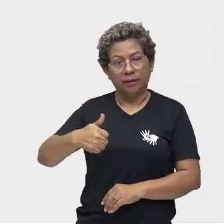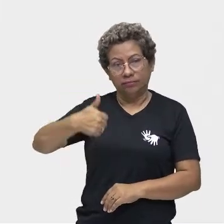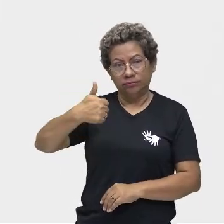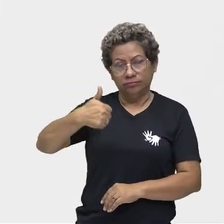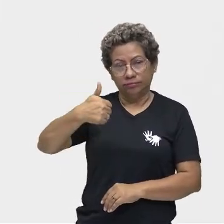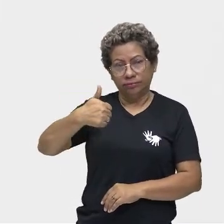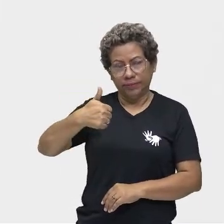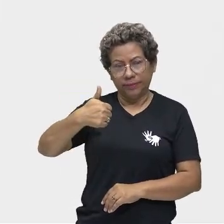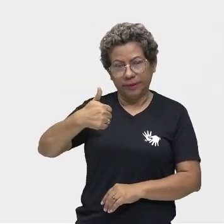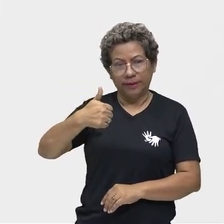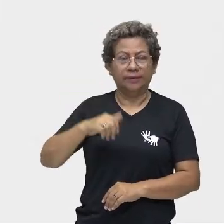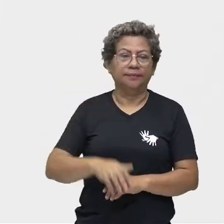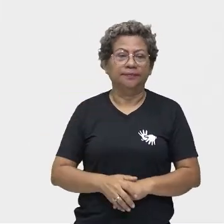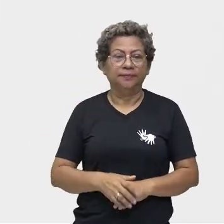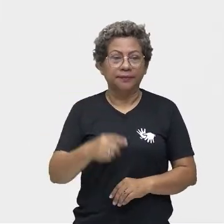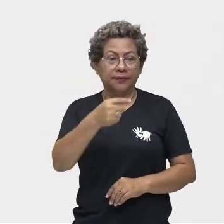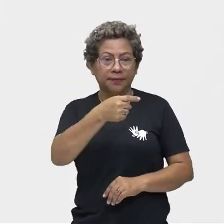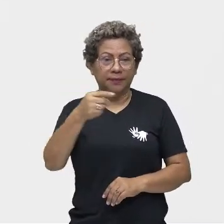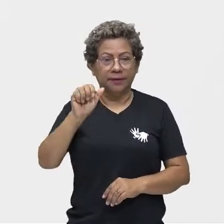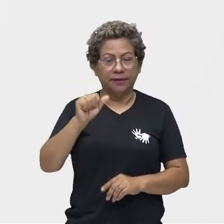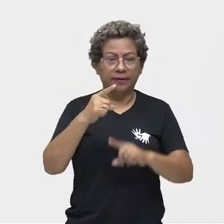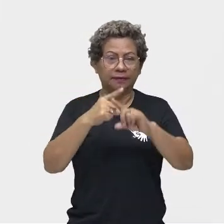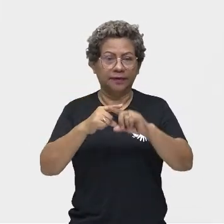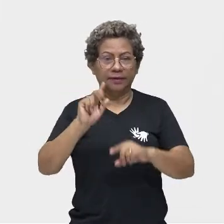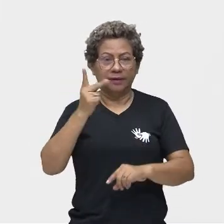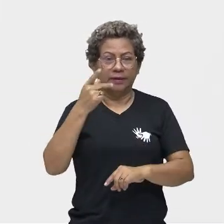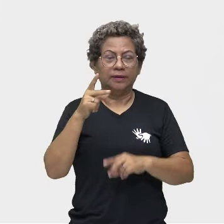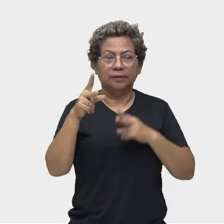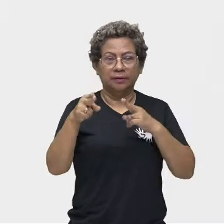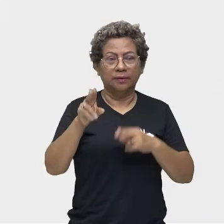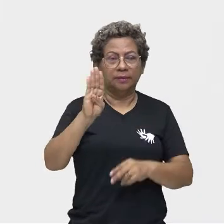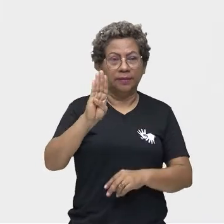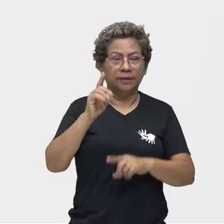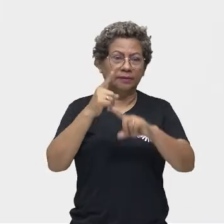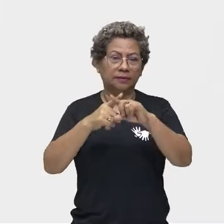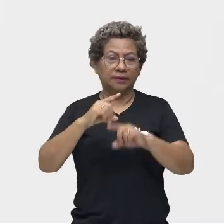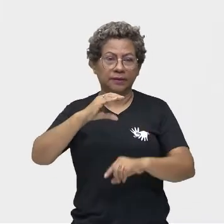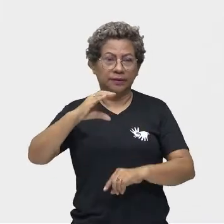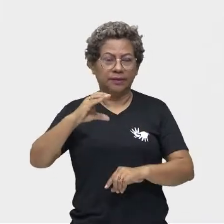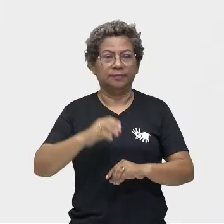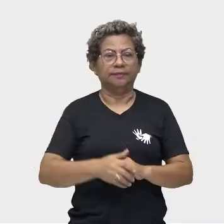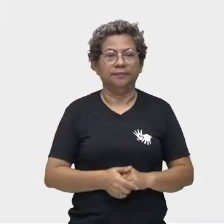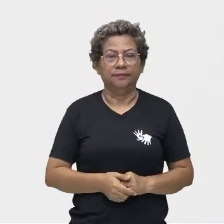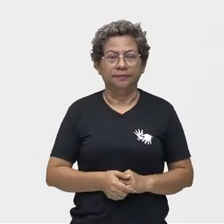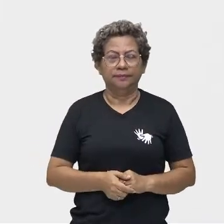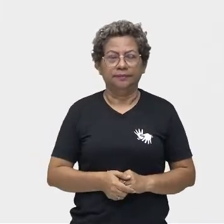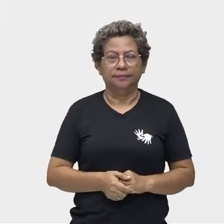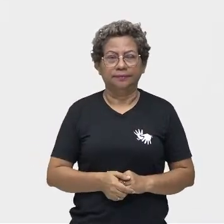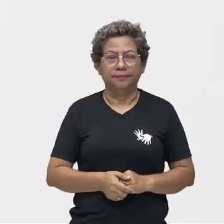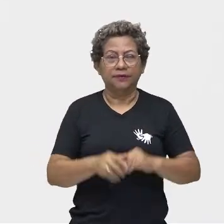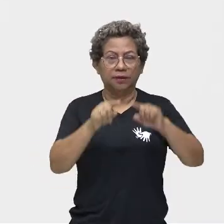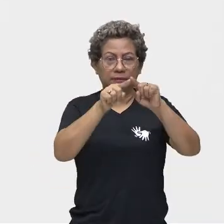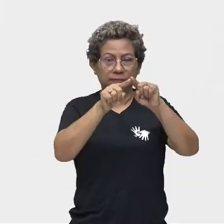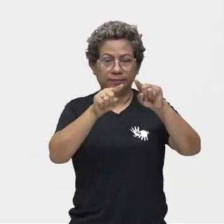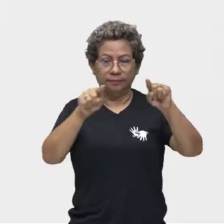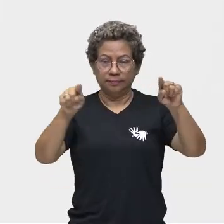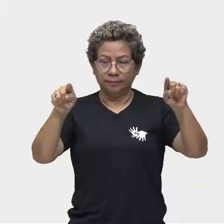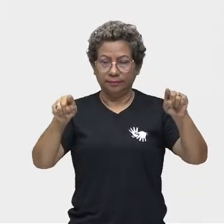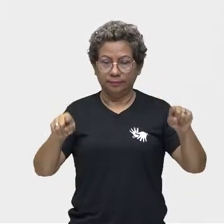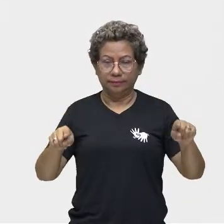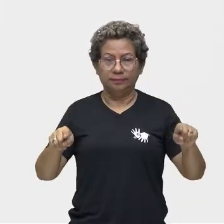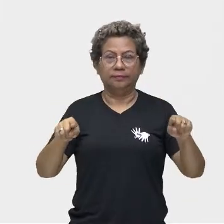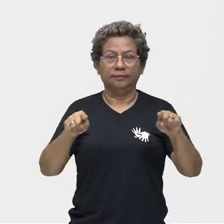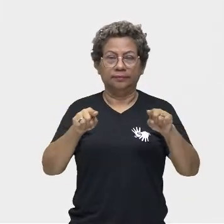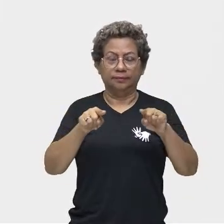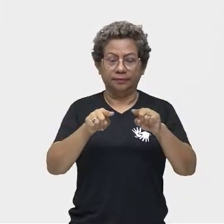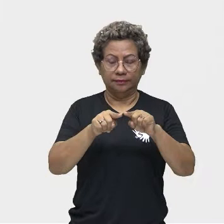A vezes H é igual a B vezes C. Então nós sabemos que no triângulo retângulo, né, ele é assim classificado pela